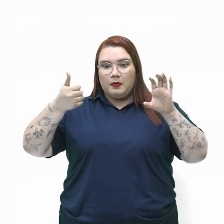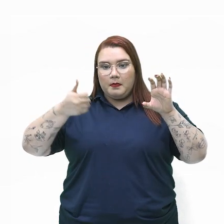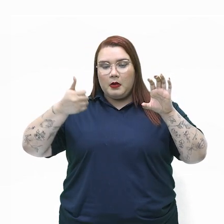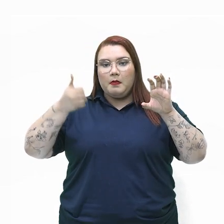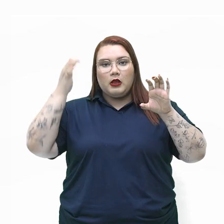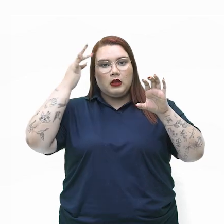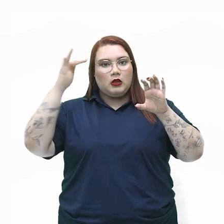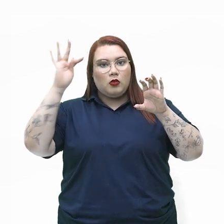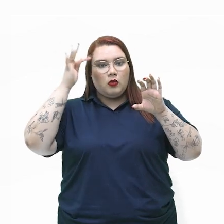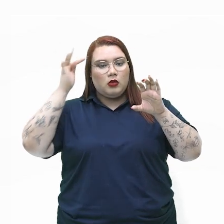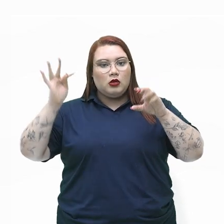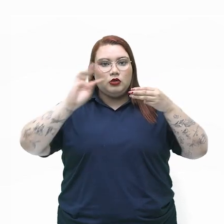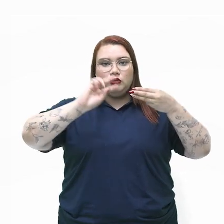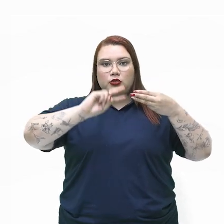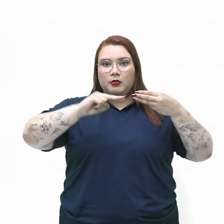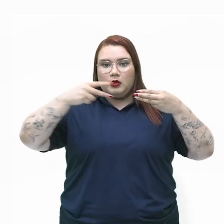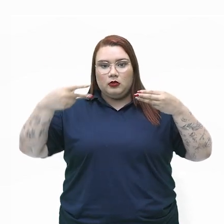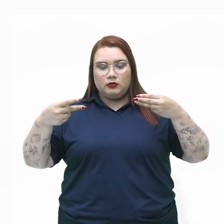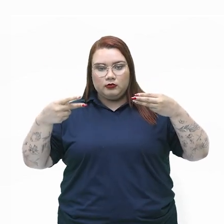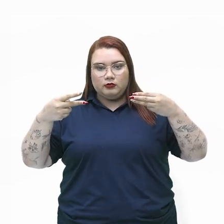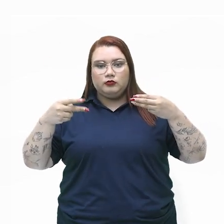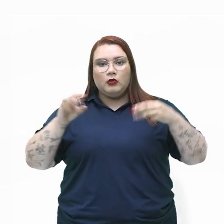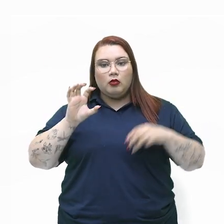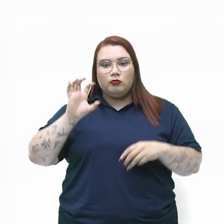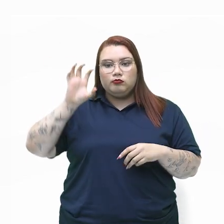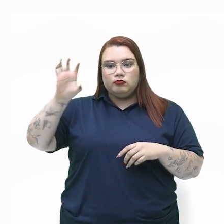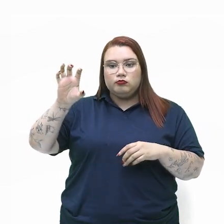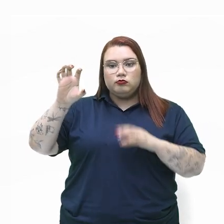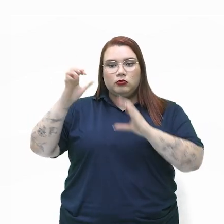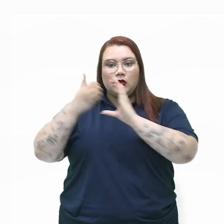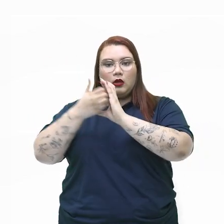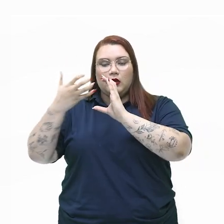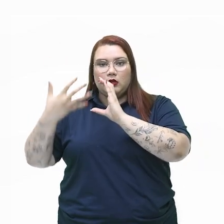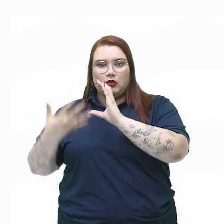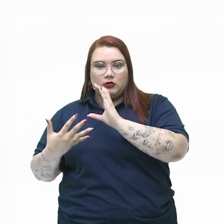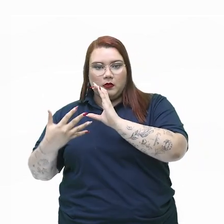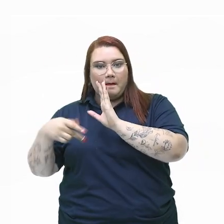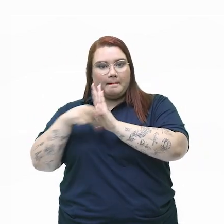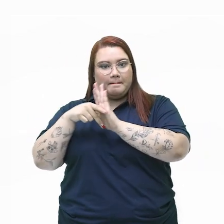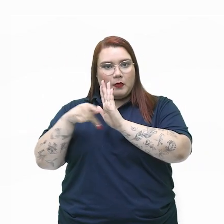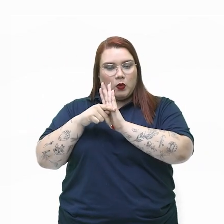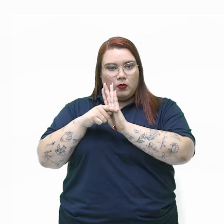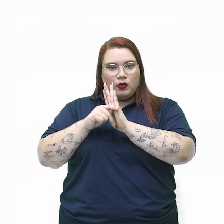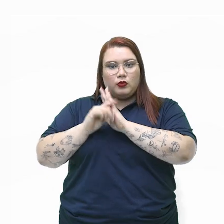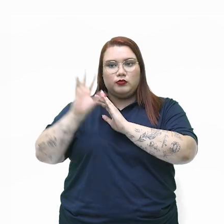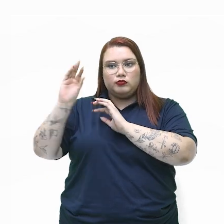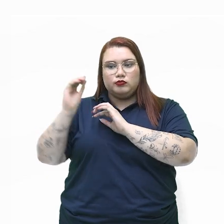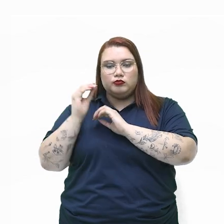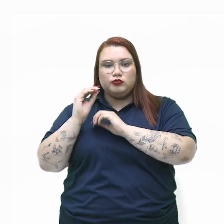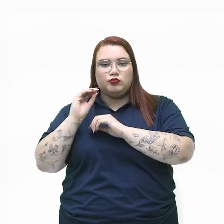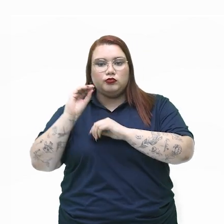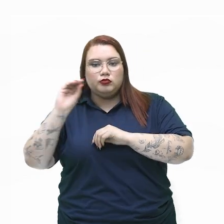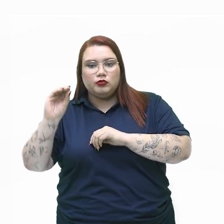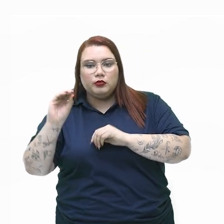da primeira lei de Mendel. Ele pegou aqui uma característica dessa semente, né? Então, o que a gente